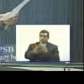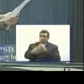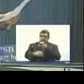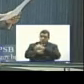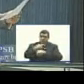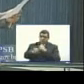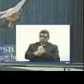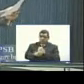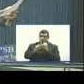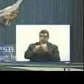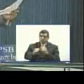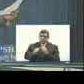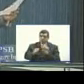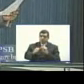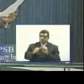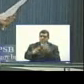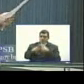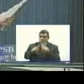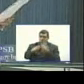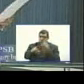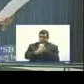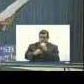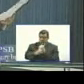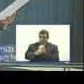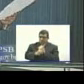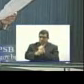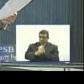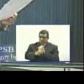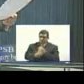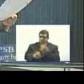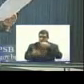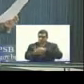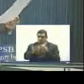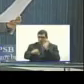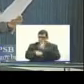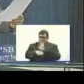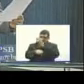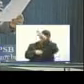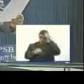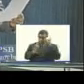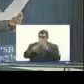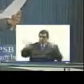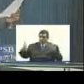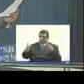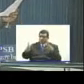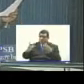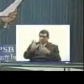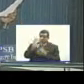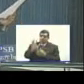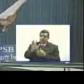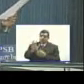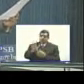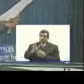Alguns podem Minimizar essa situação orçamentária alarmante afirmando que o Estado do Amazonas tem uma grande capacidade de endividamento